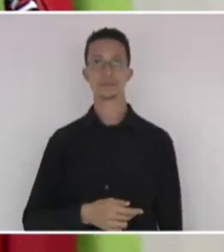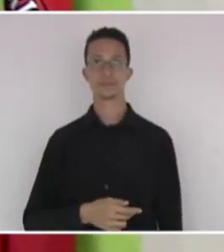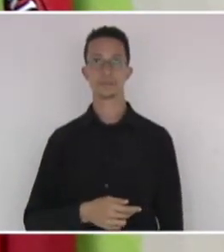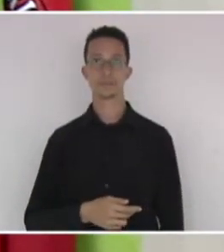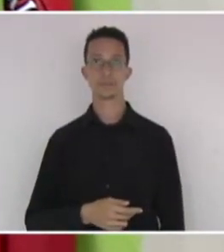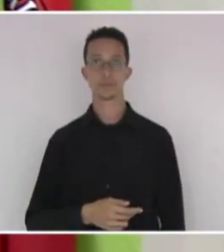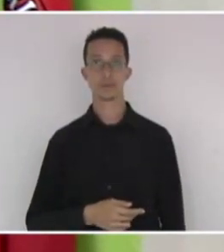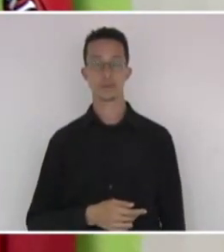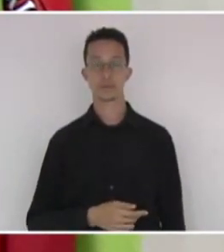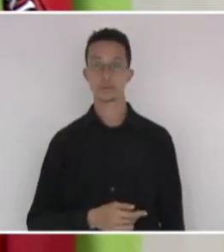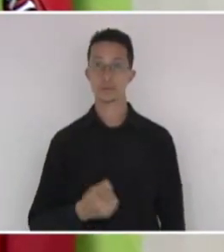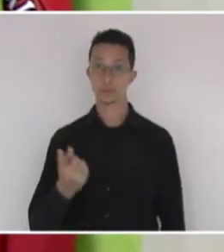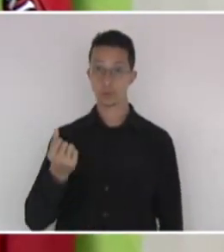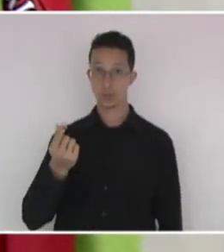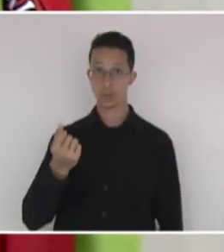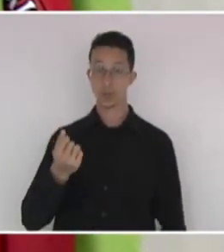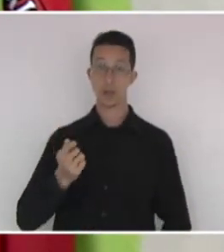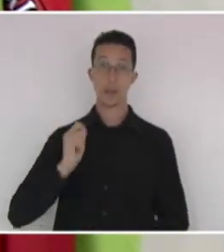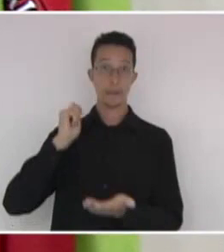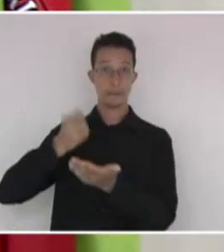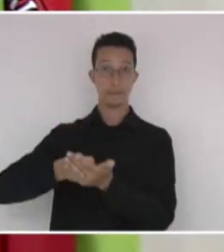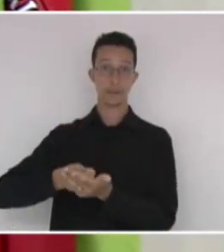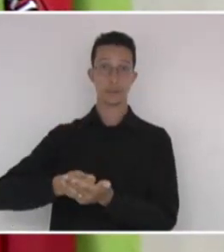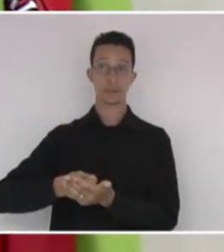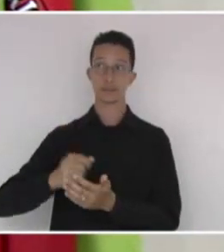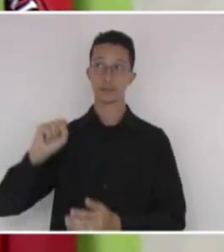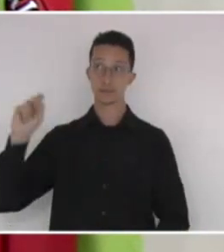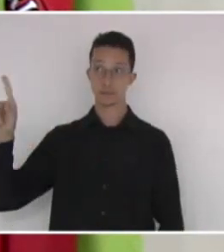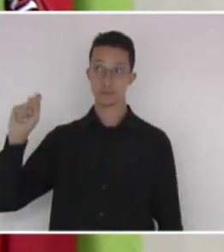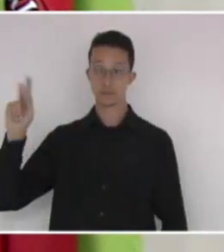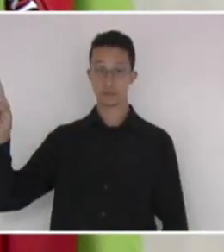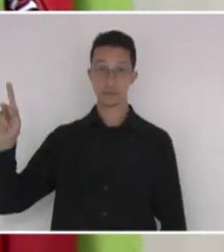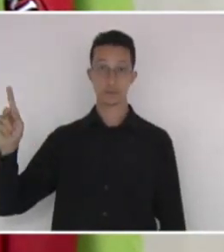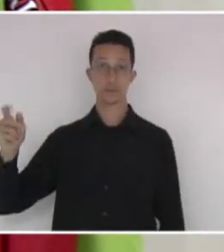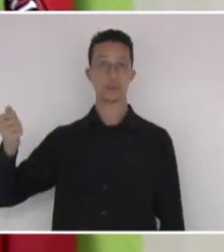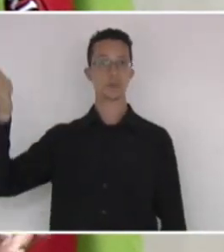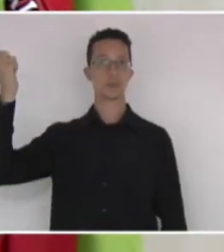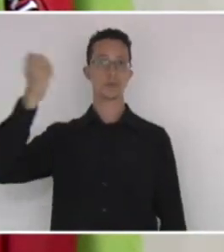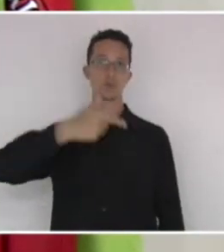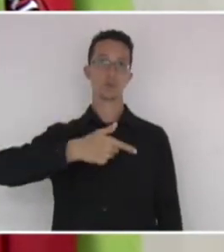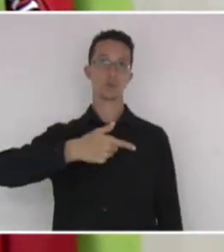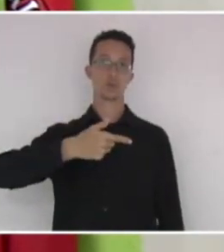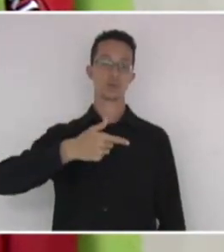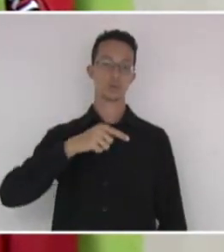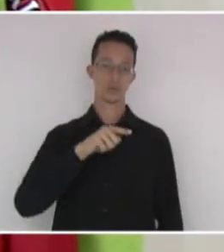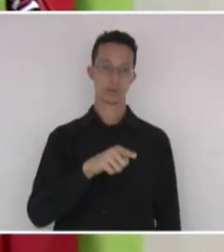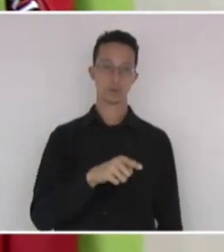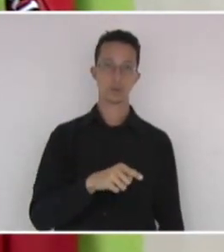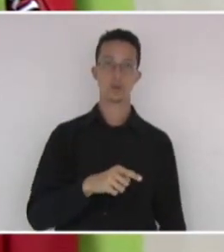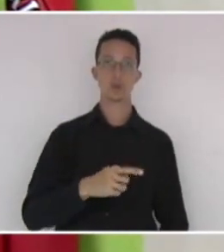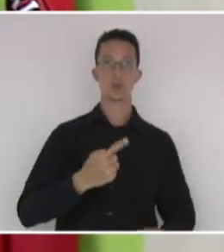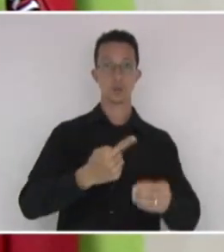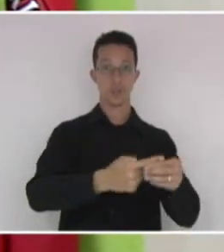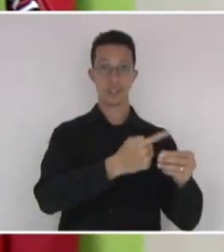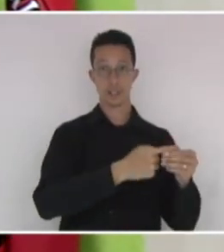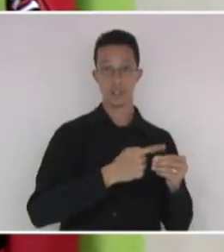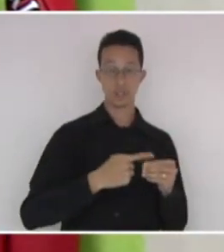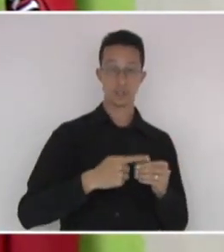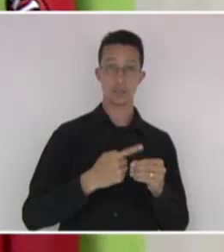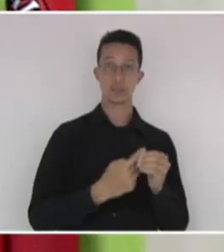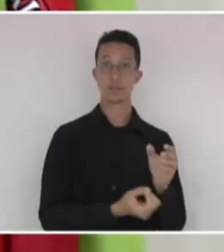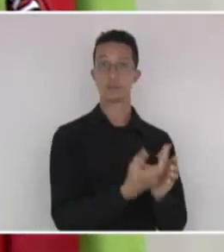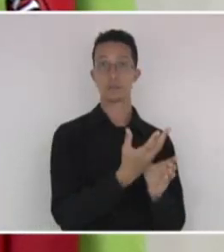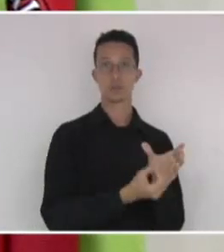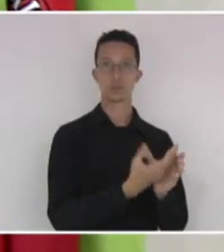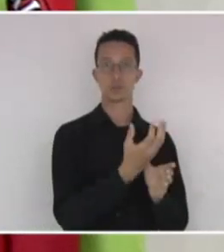valor transferido pelo Fundo de Participação dos Municípios em 71% dos